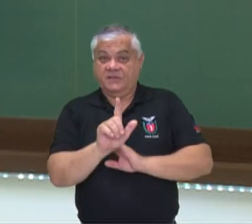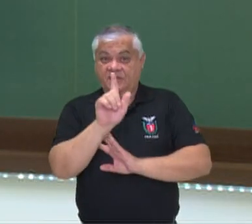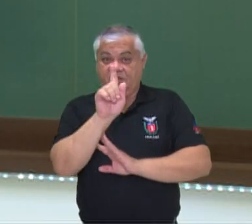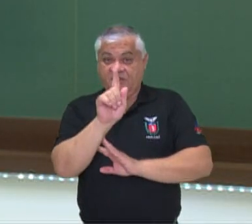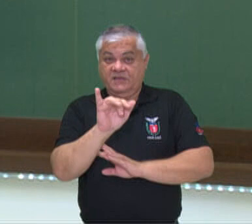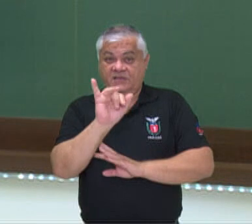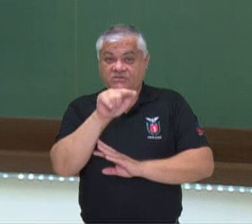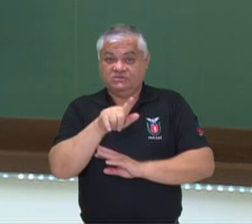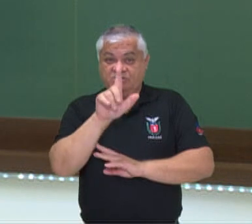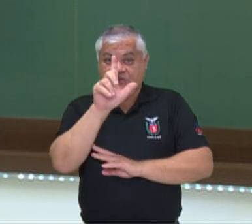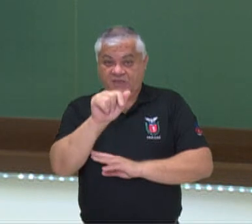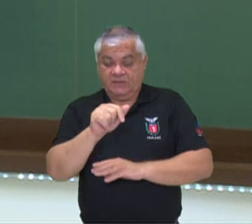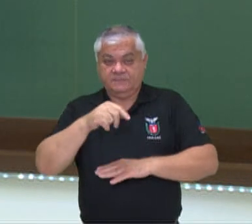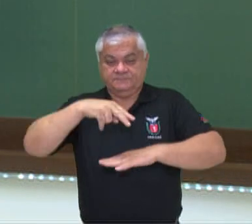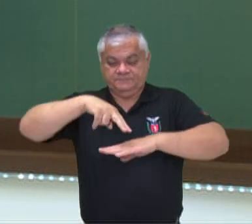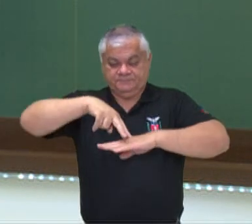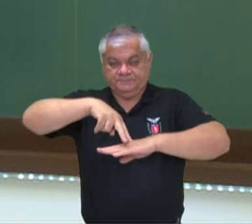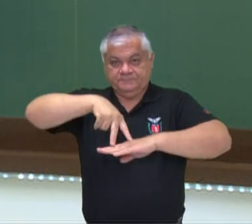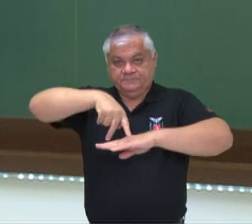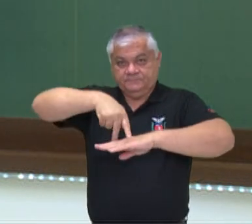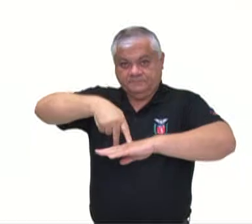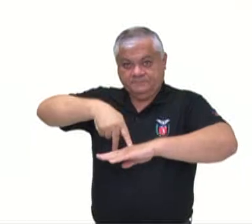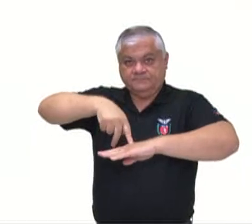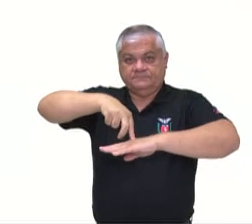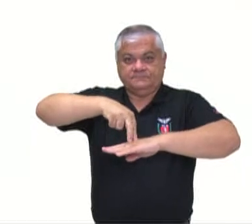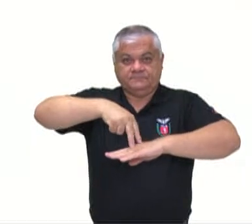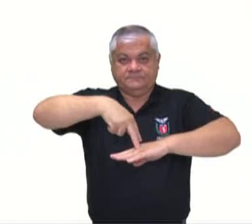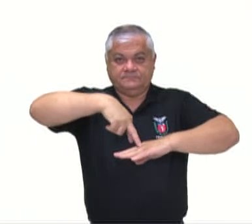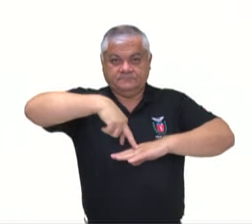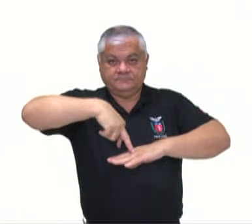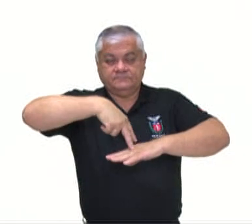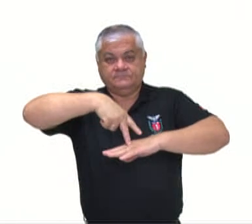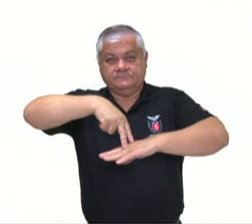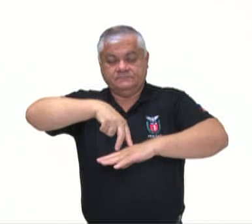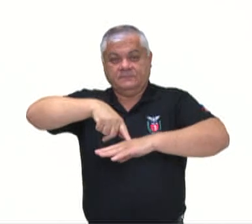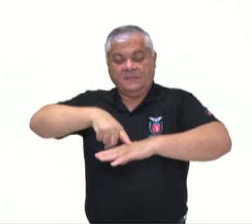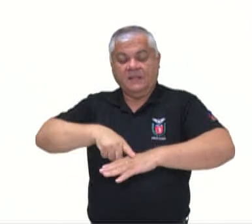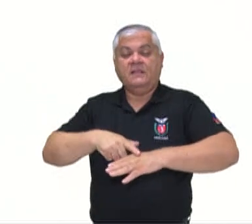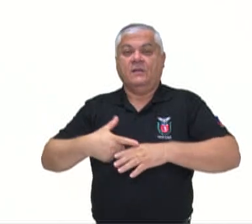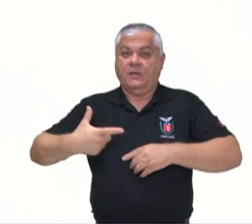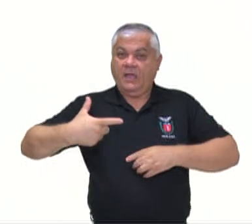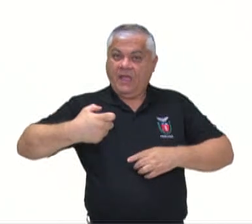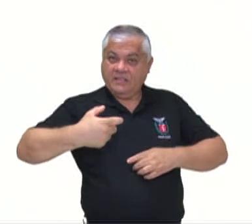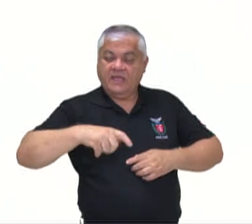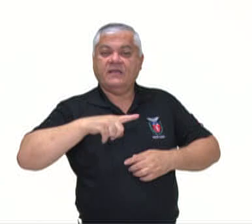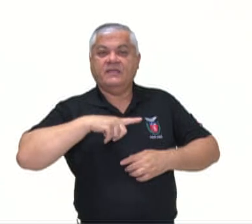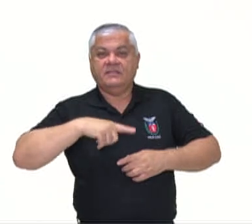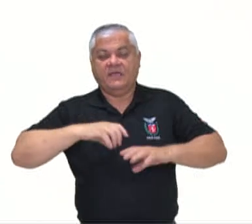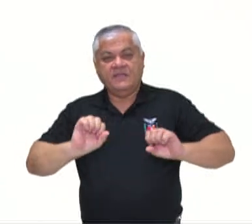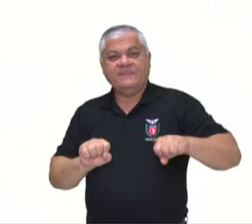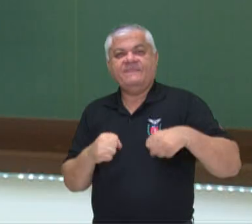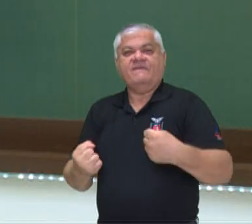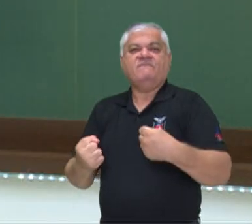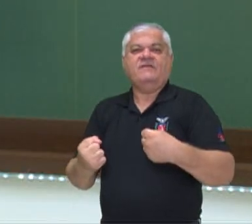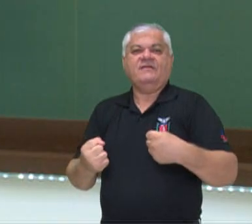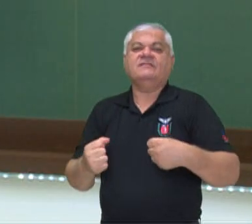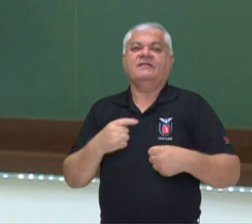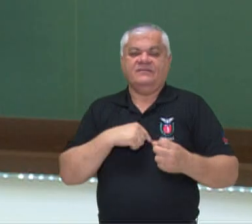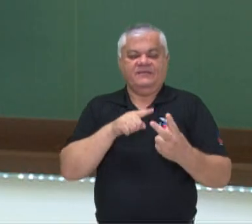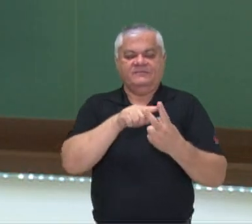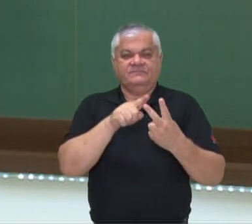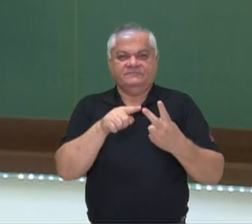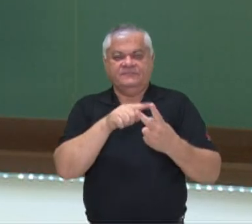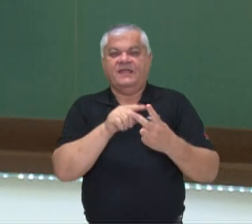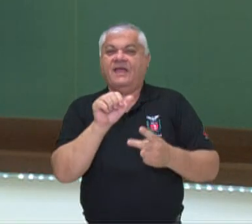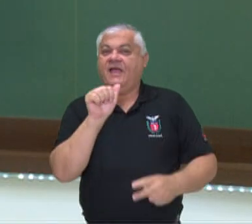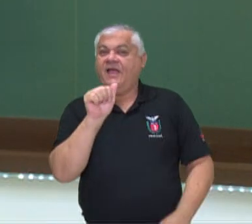é que vão surgir os outros movimentos de ataque ou de contra-ataque, tá? Então, quem vai dar, né,